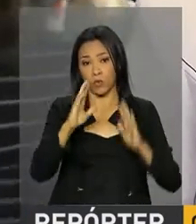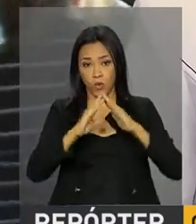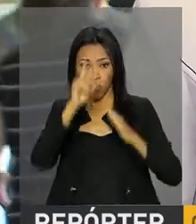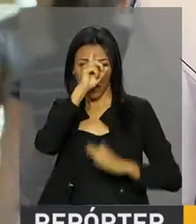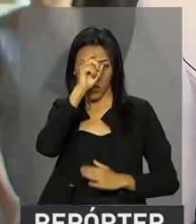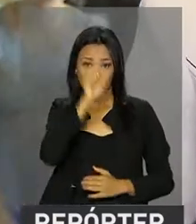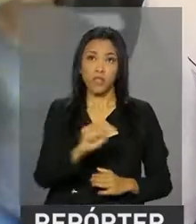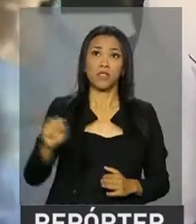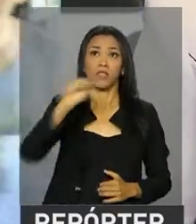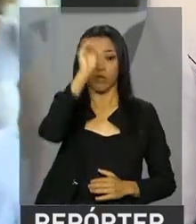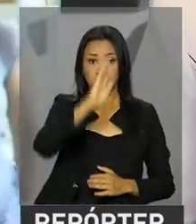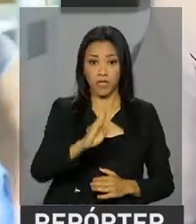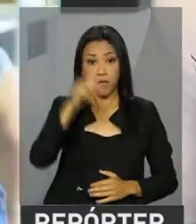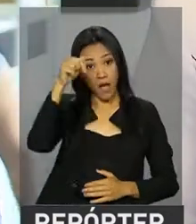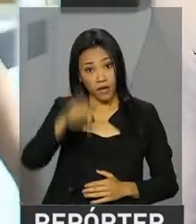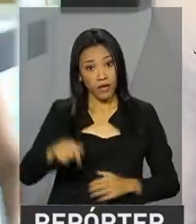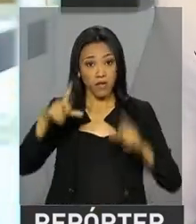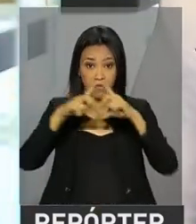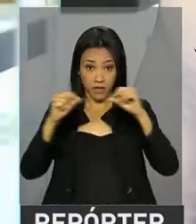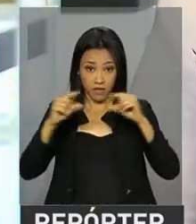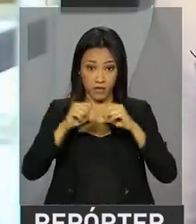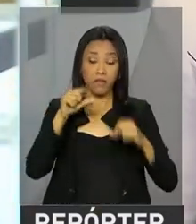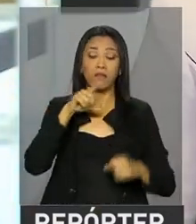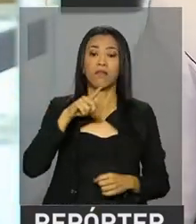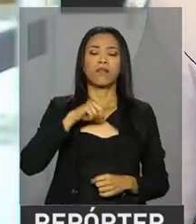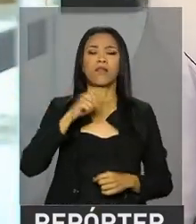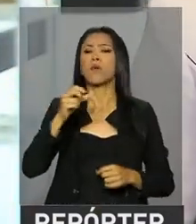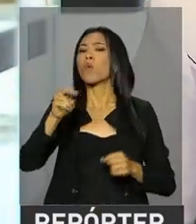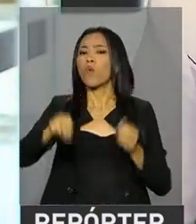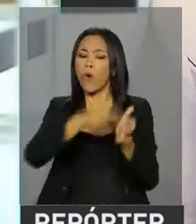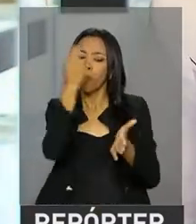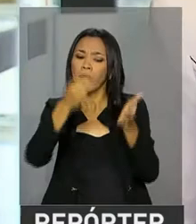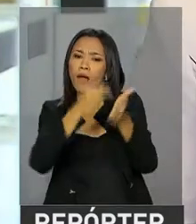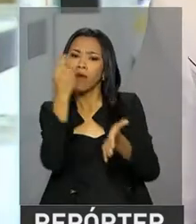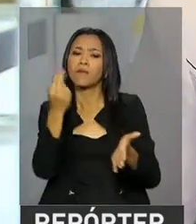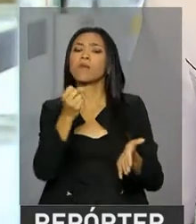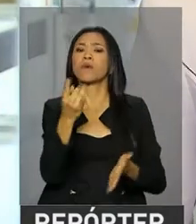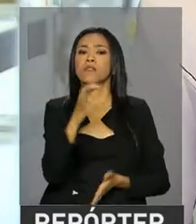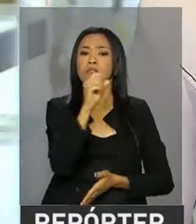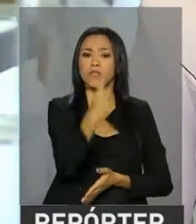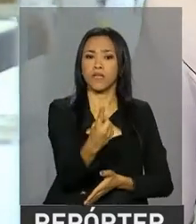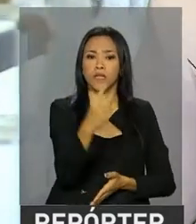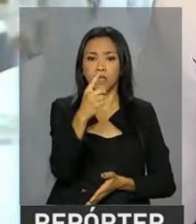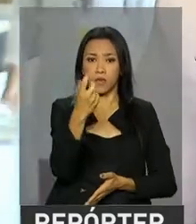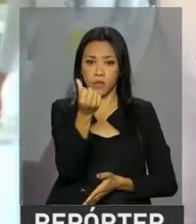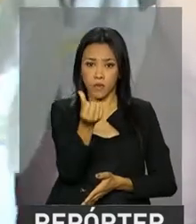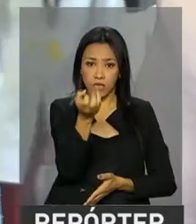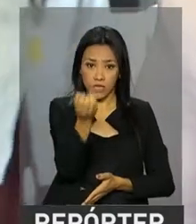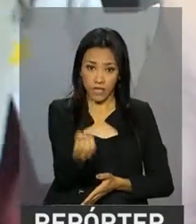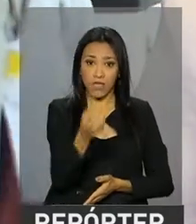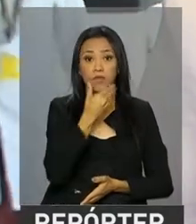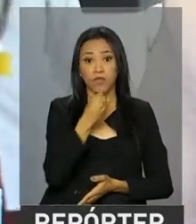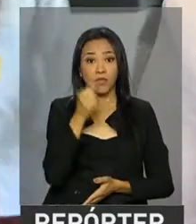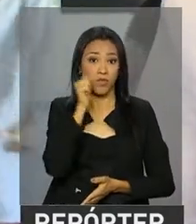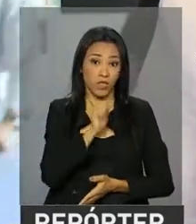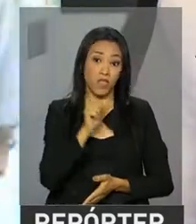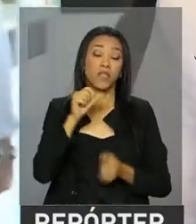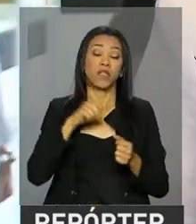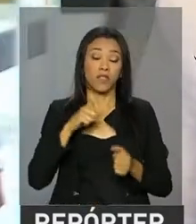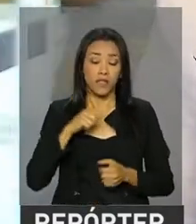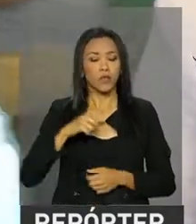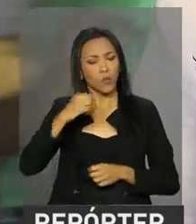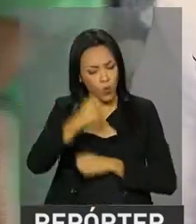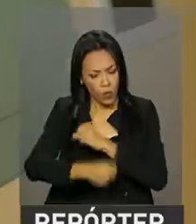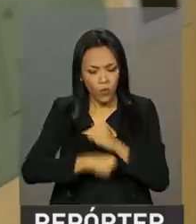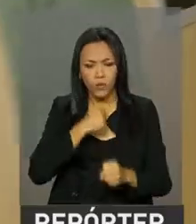regional da asa norte em brasília são operados em média 160 meninos e meninas com lábio leporino todos